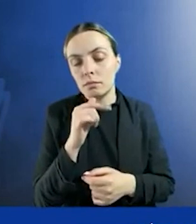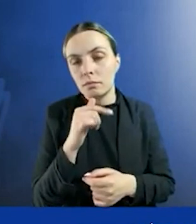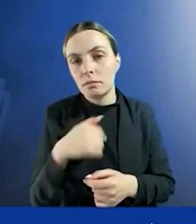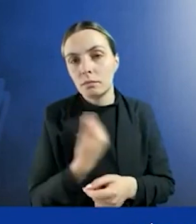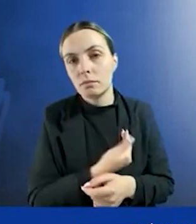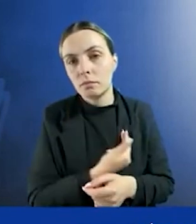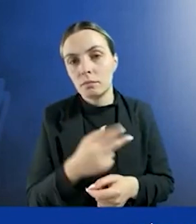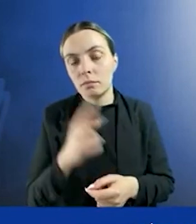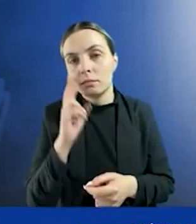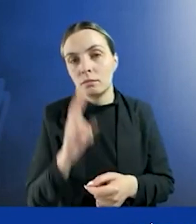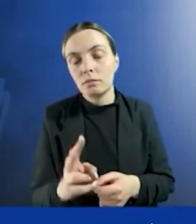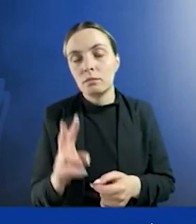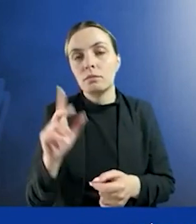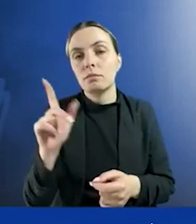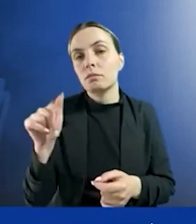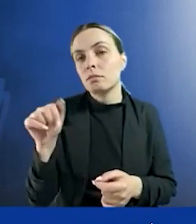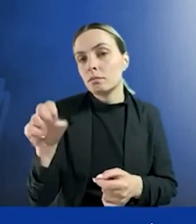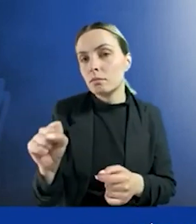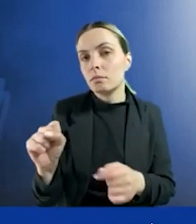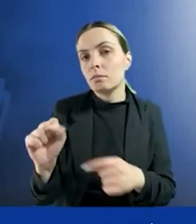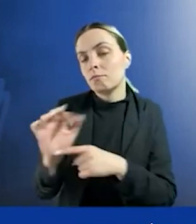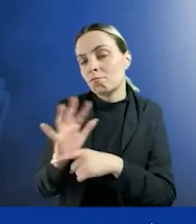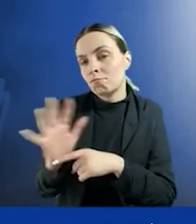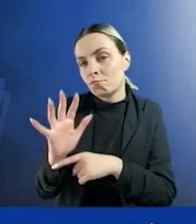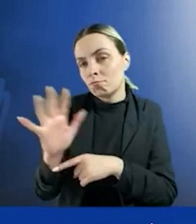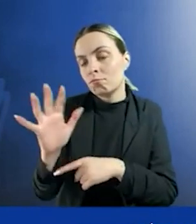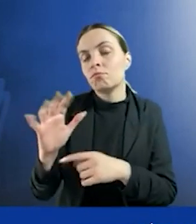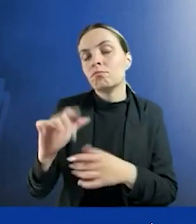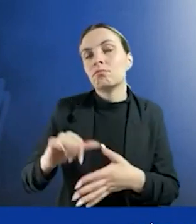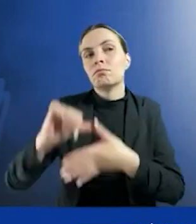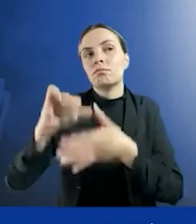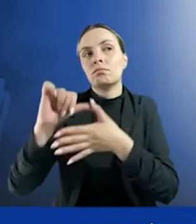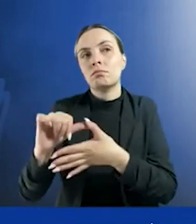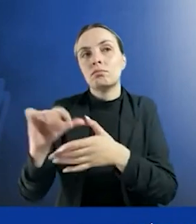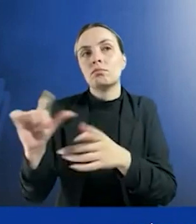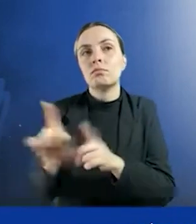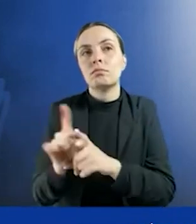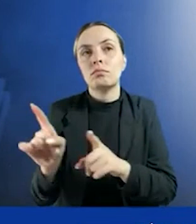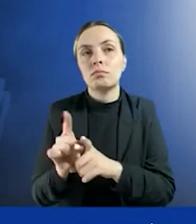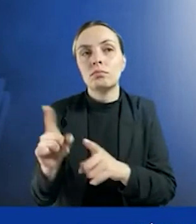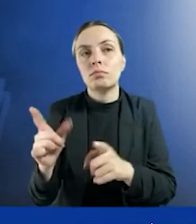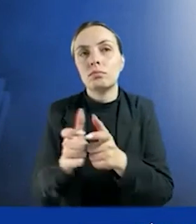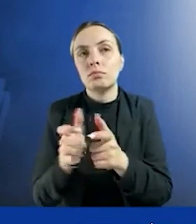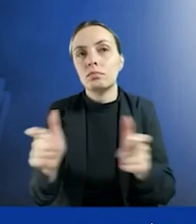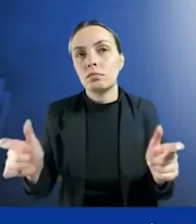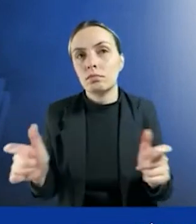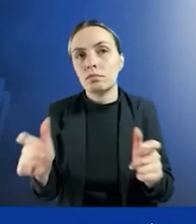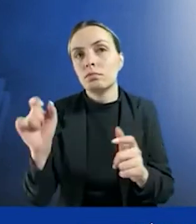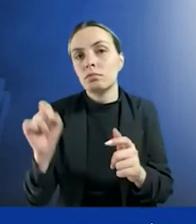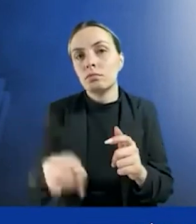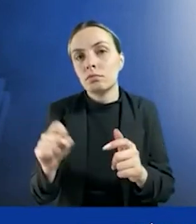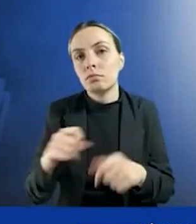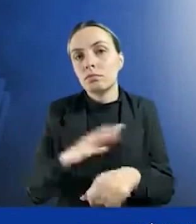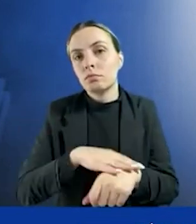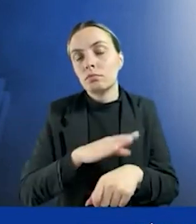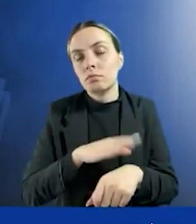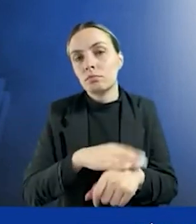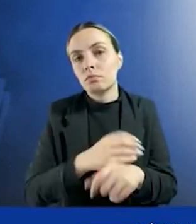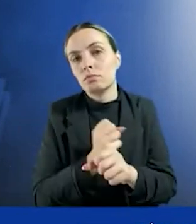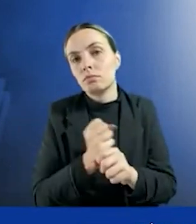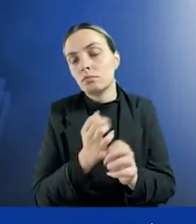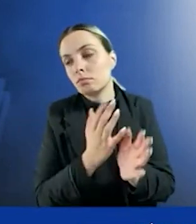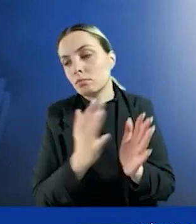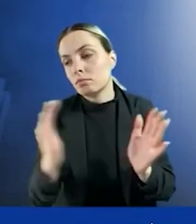de emissão de gases de efeito estufa. Nos países da América Latina também está aumentando conforme o tempo vai passando. Houve um aumento